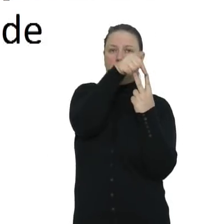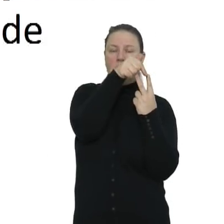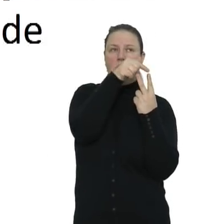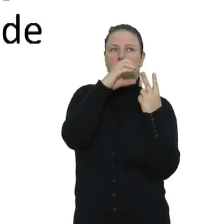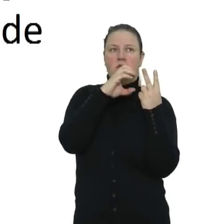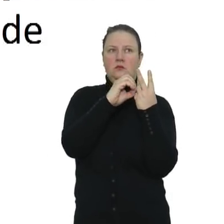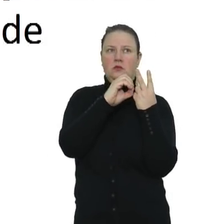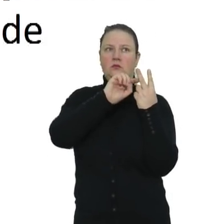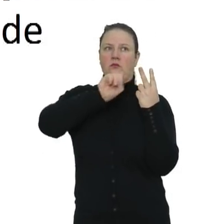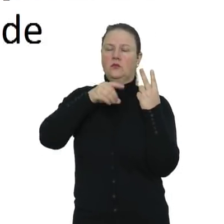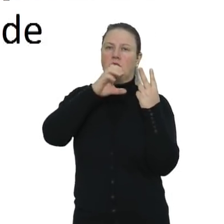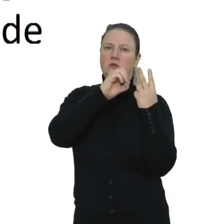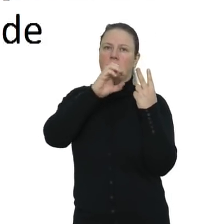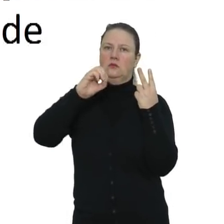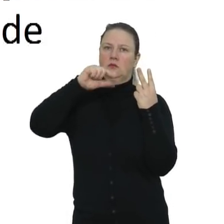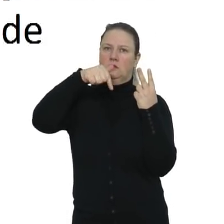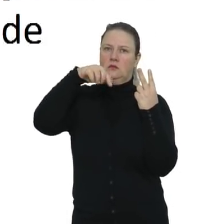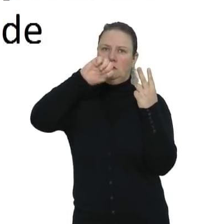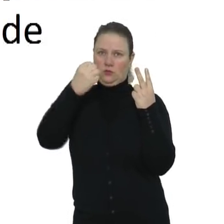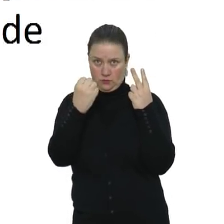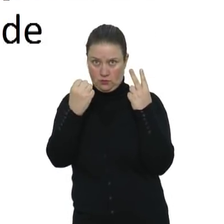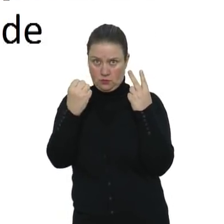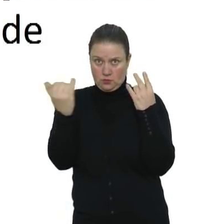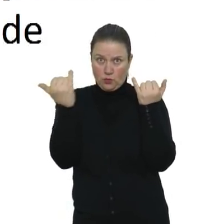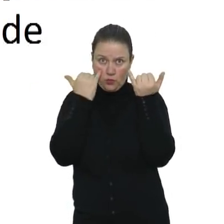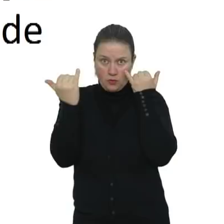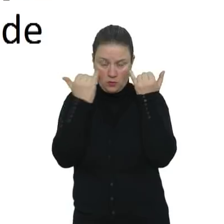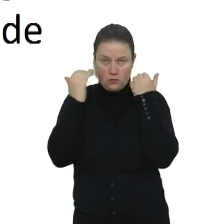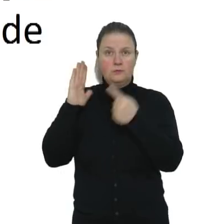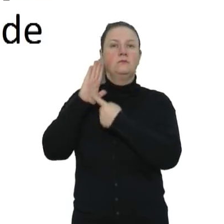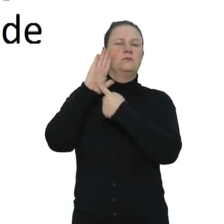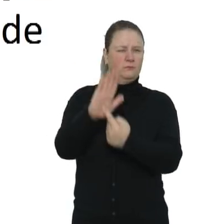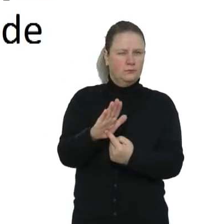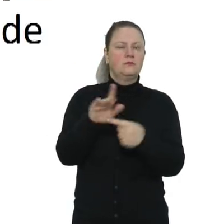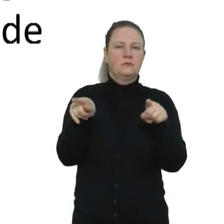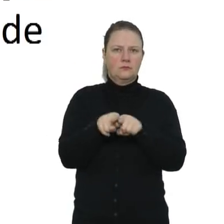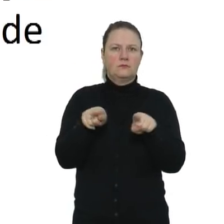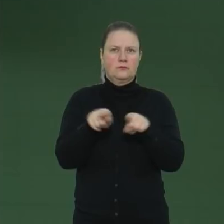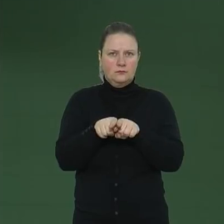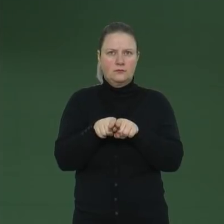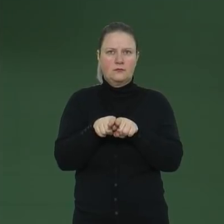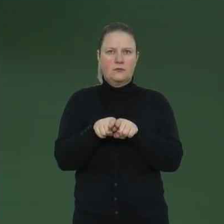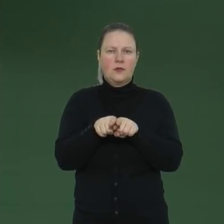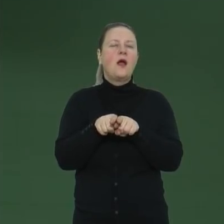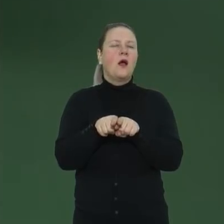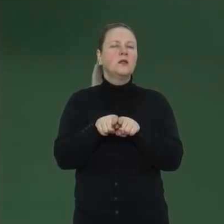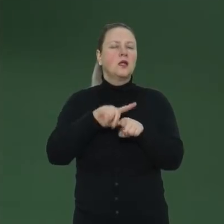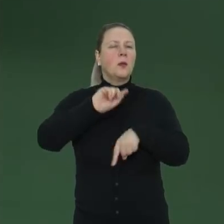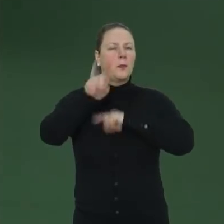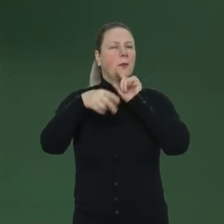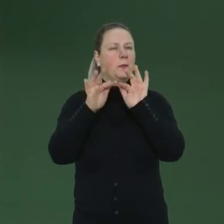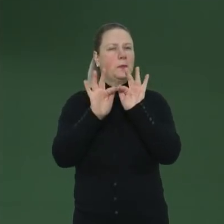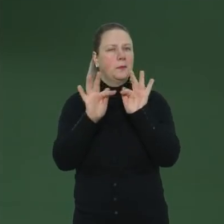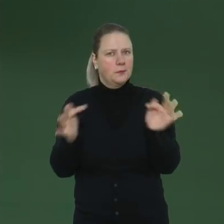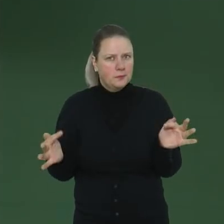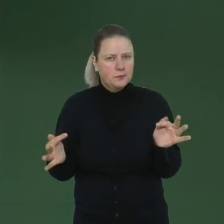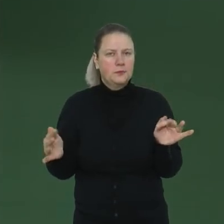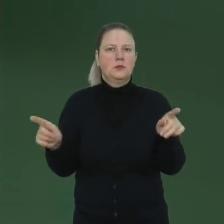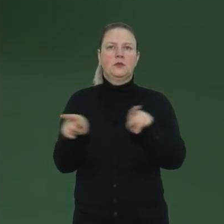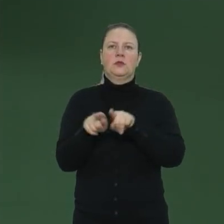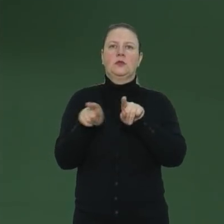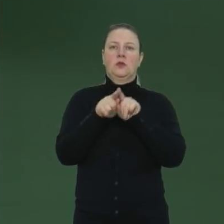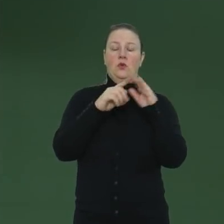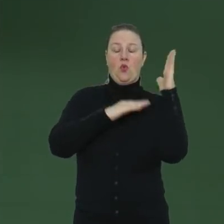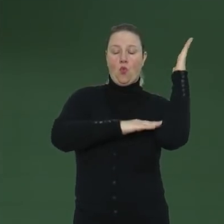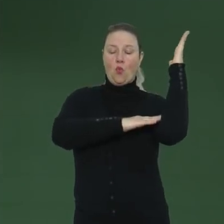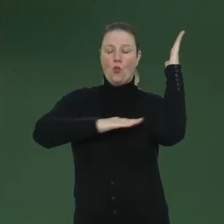igual a 0,5. Se acaso essa informação ela vai aparecer para vocês, né? Vai ficar um pouquinho mais simples. E também, em relação ao